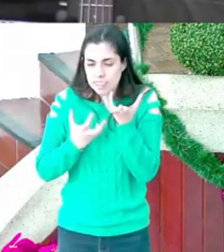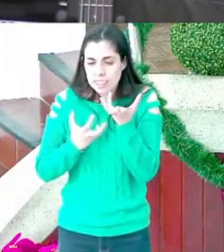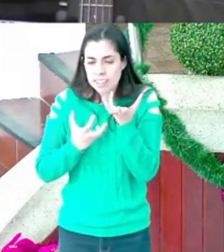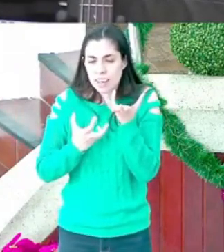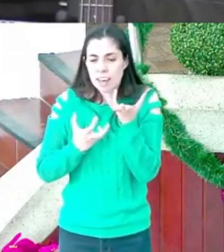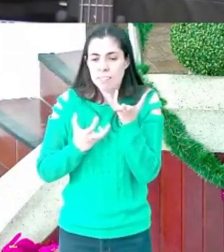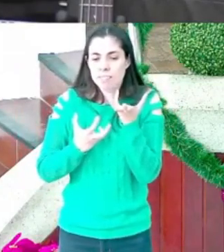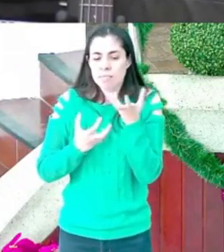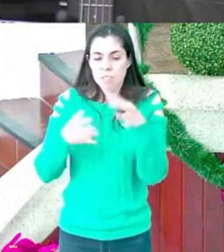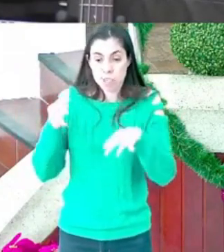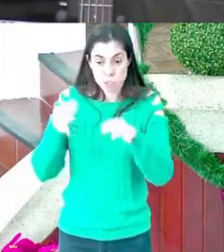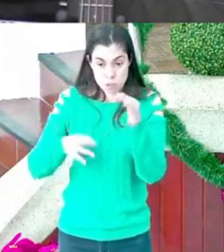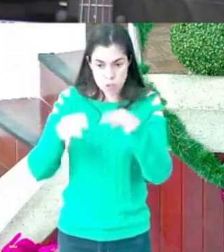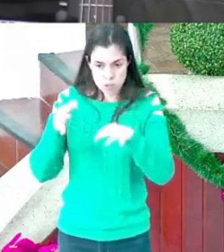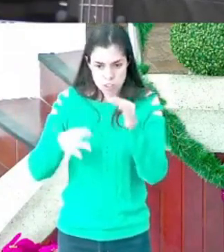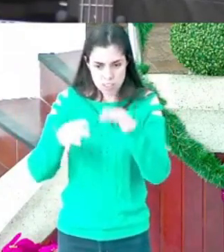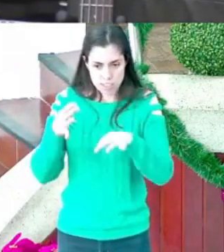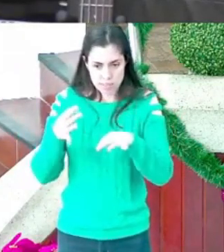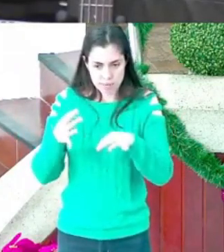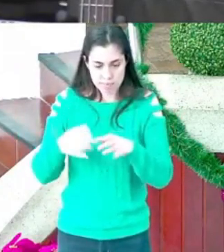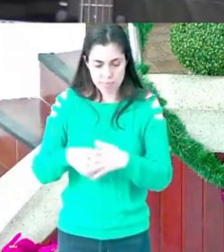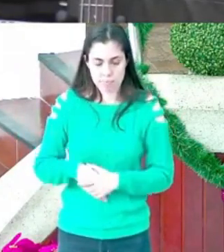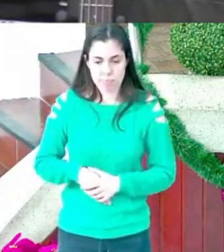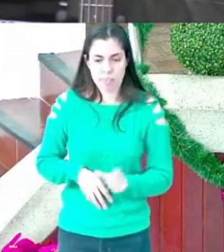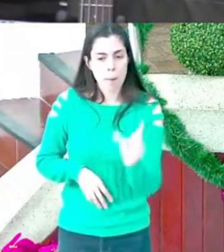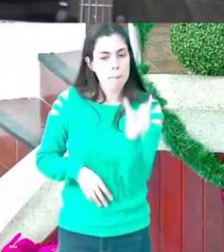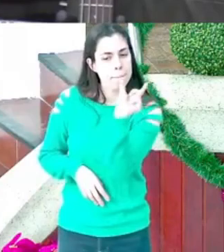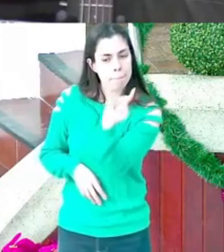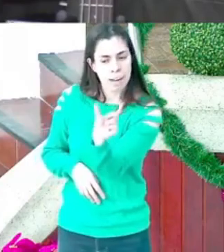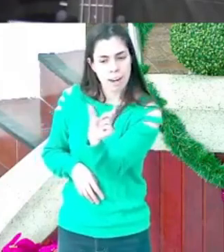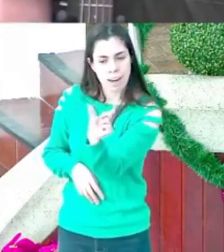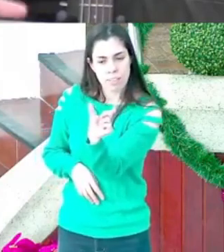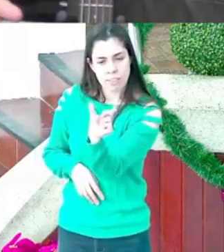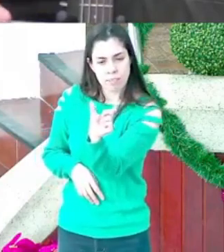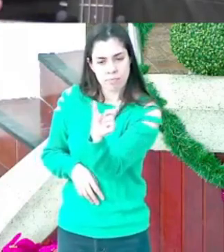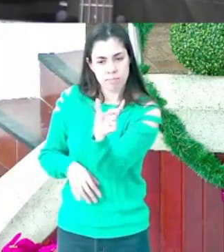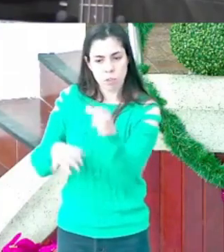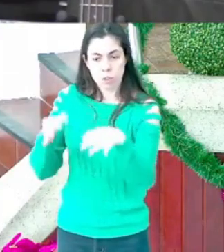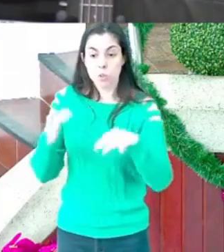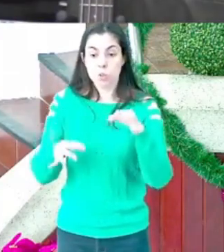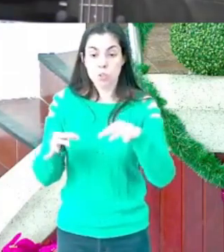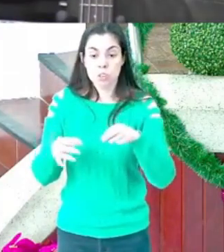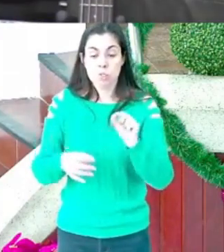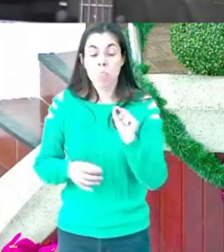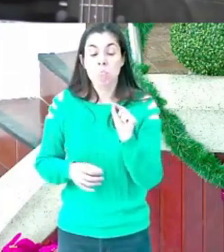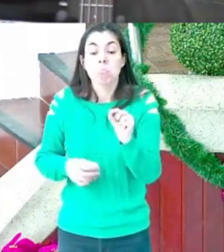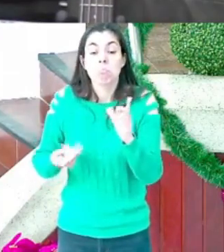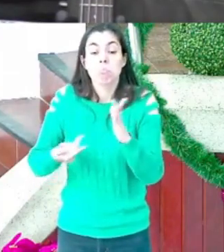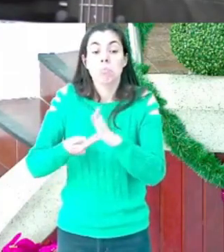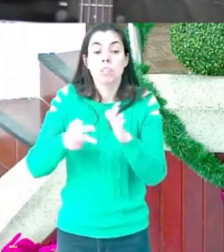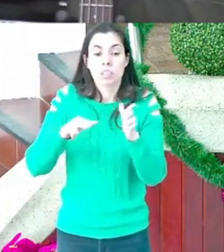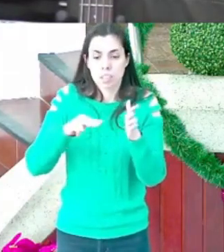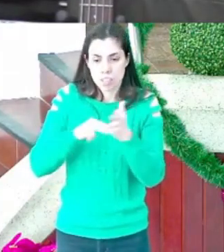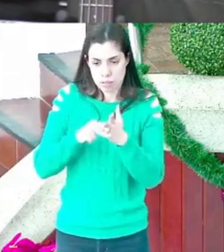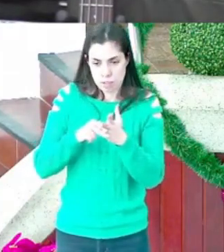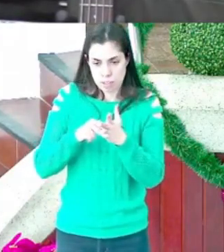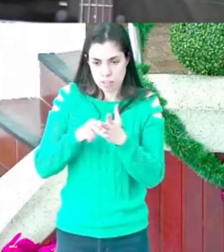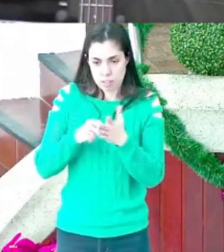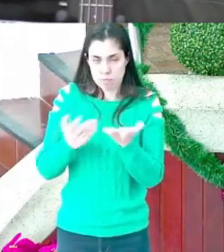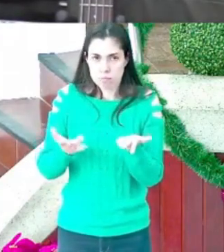palavra justiça a um significado de julgamento. Alguém fez algo errado, nós esperamos a